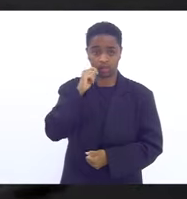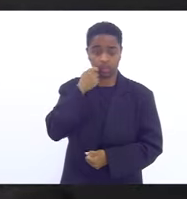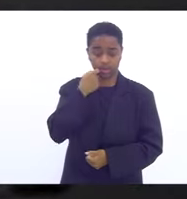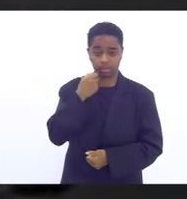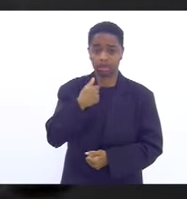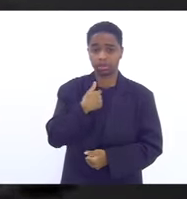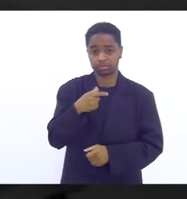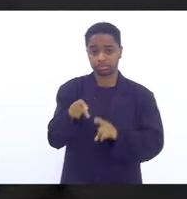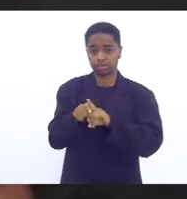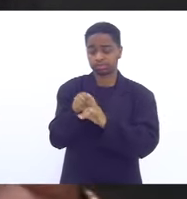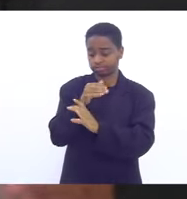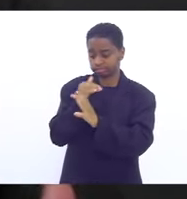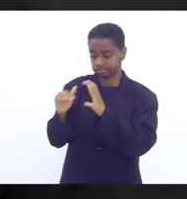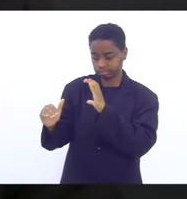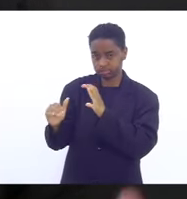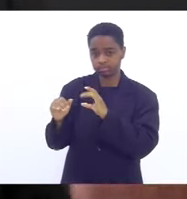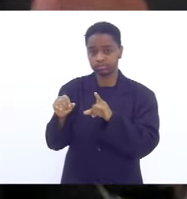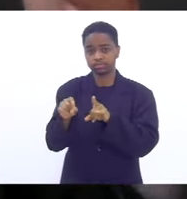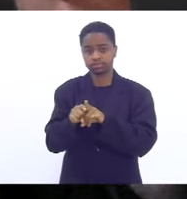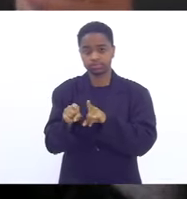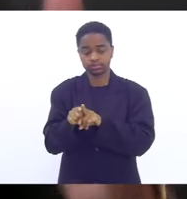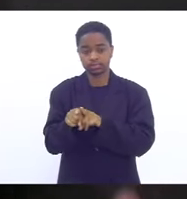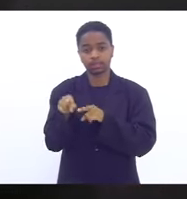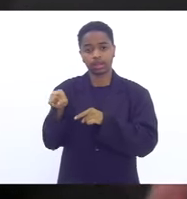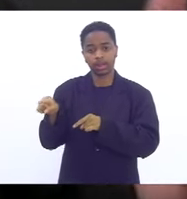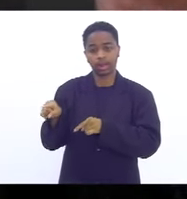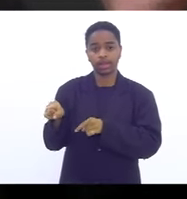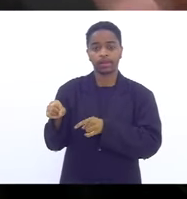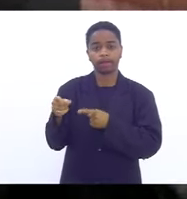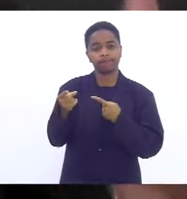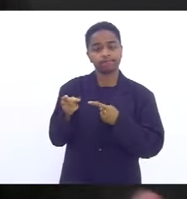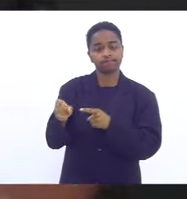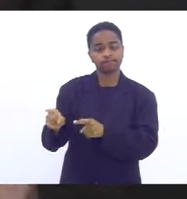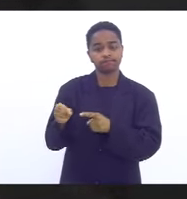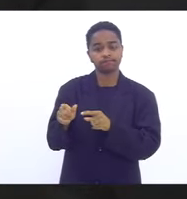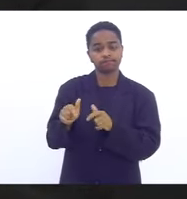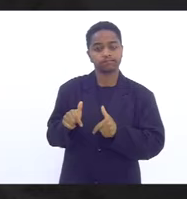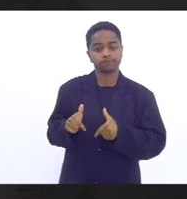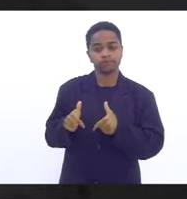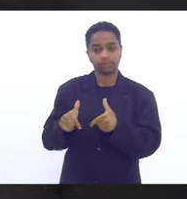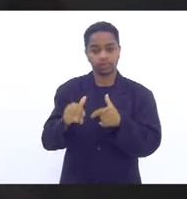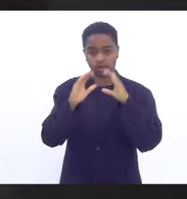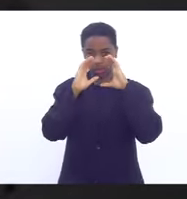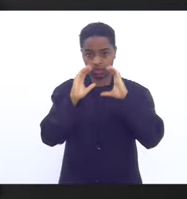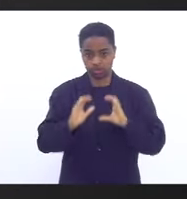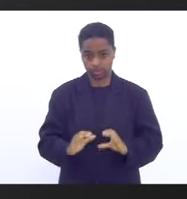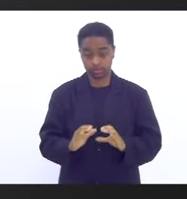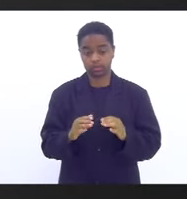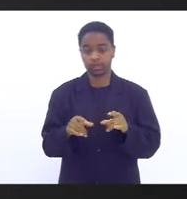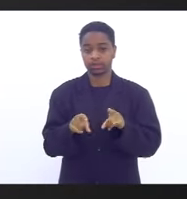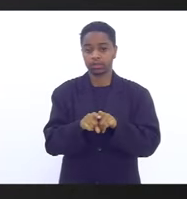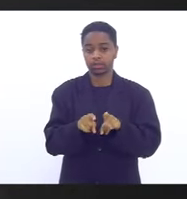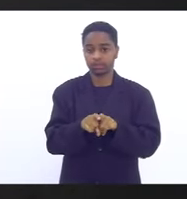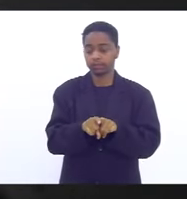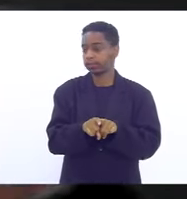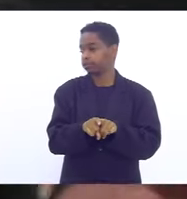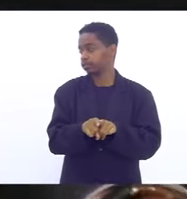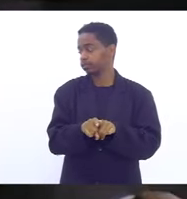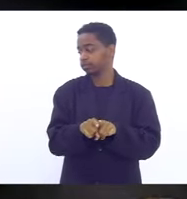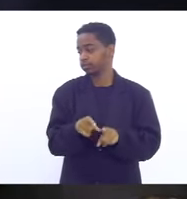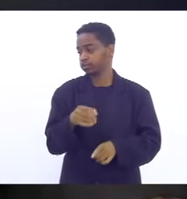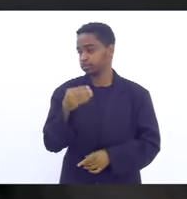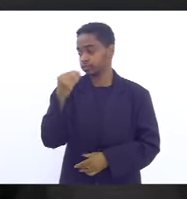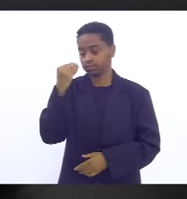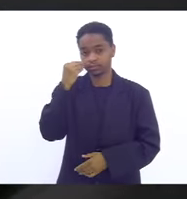ele também, para que ele provoque um ajuste de conduta, para que possamos tirar